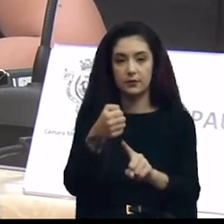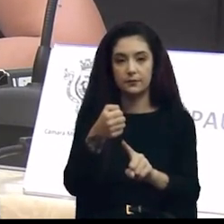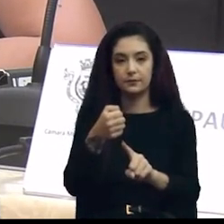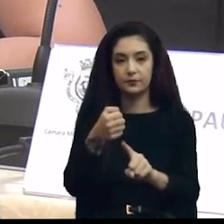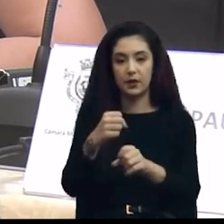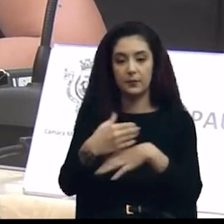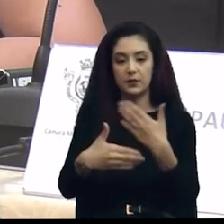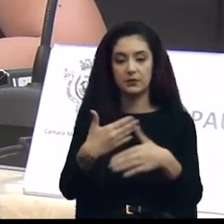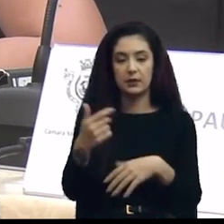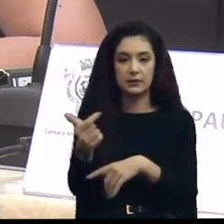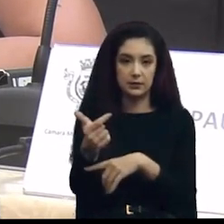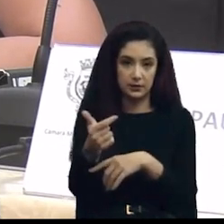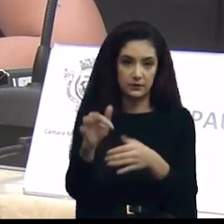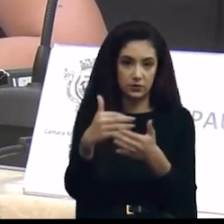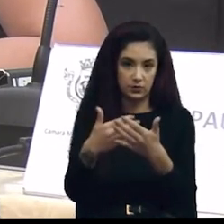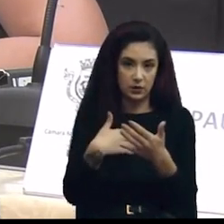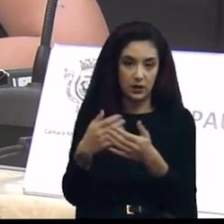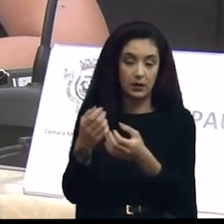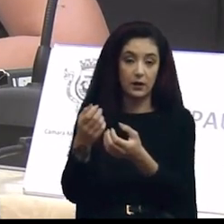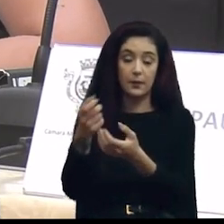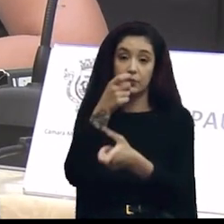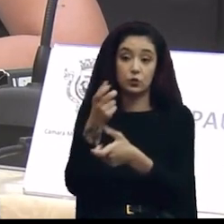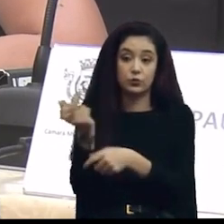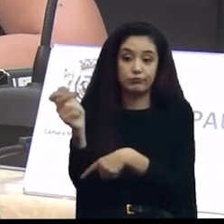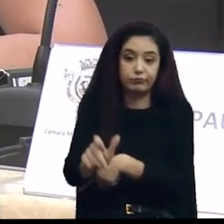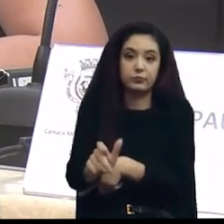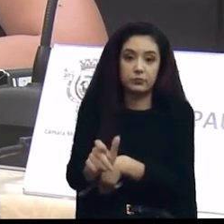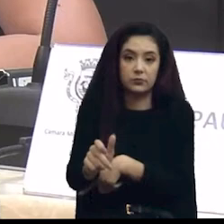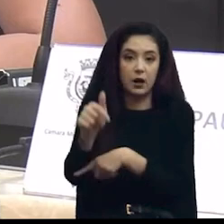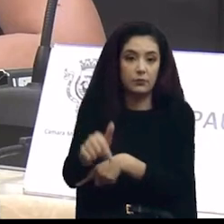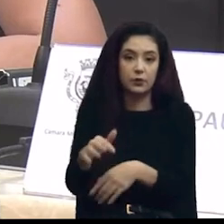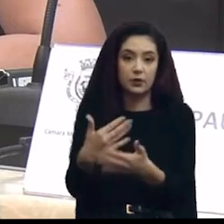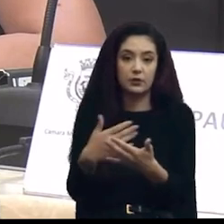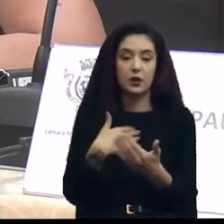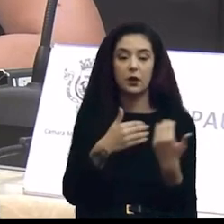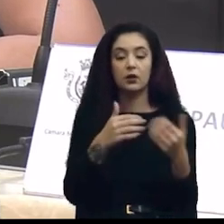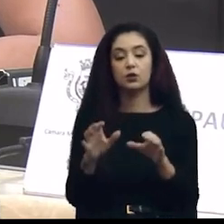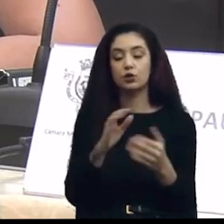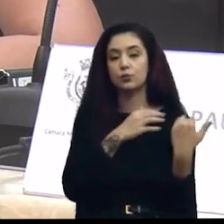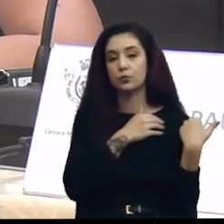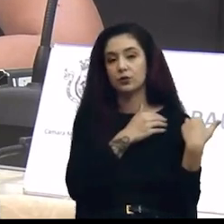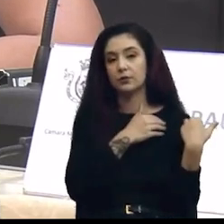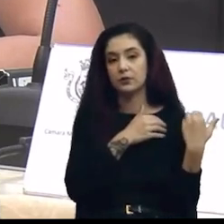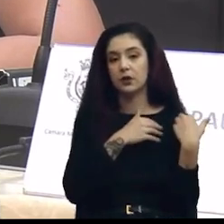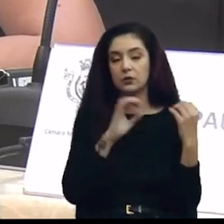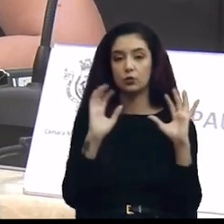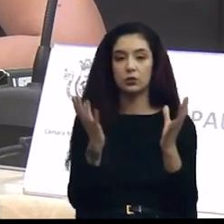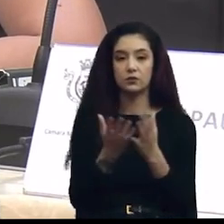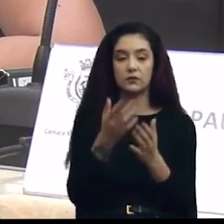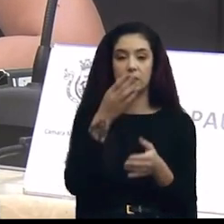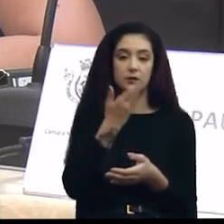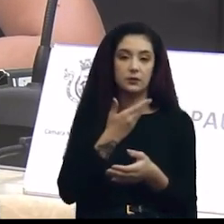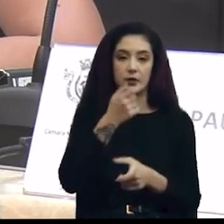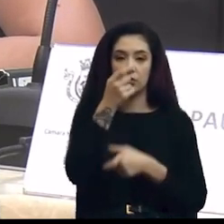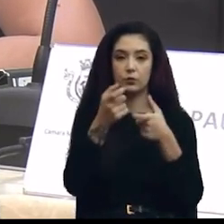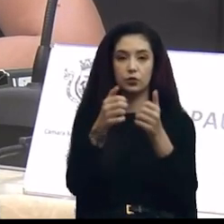as percepções negativas sobre os recém-chegados na promoção de uma melhor compreensão da nossa responsabilidade coletiva no respeito dos direitos humanos de